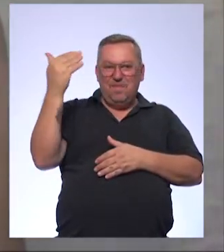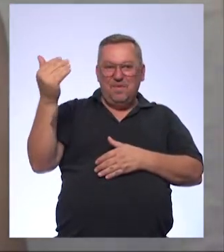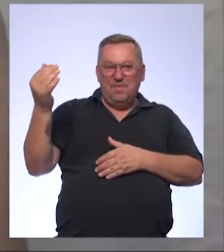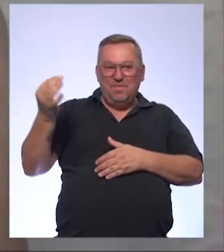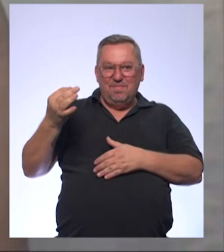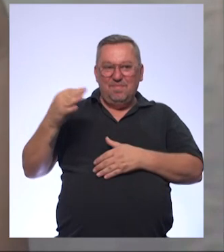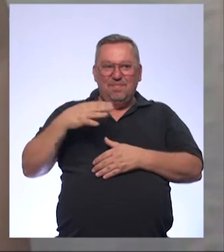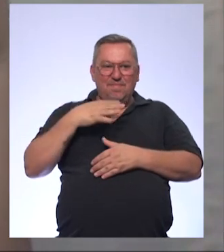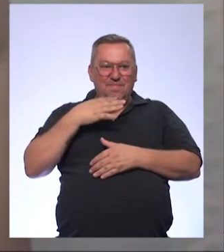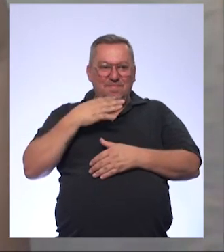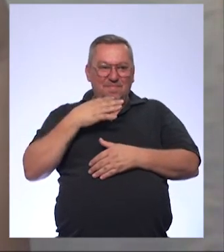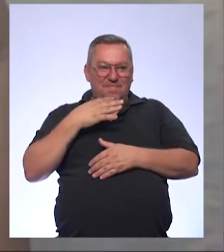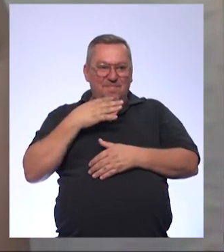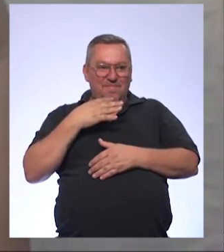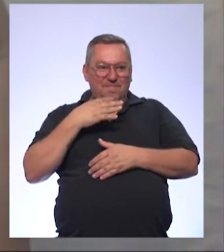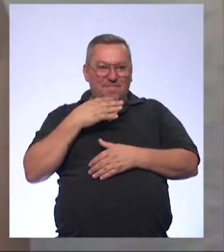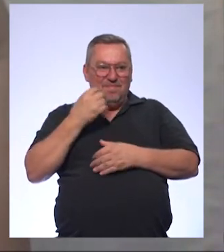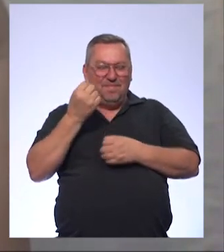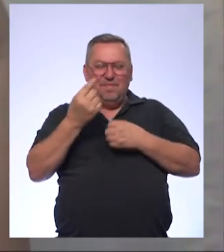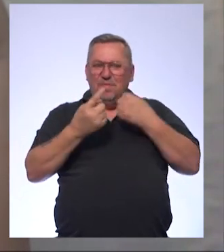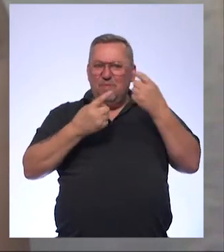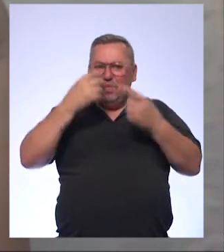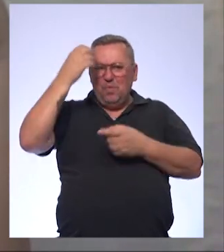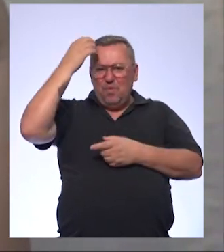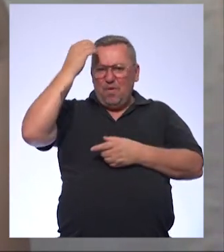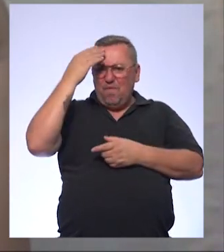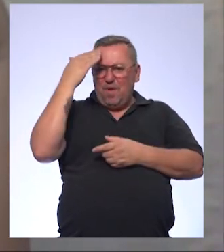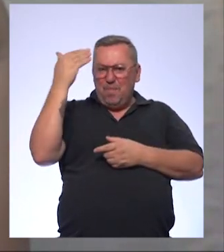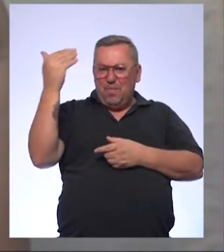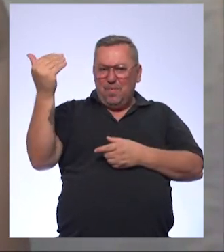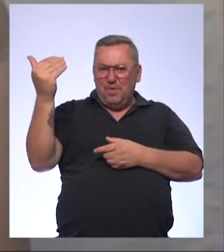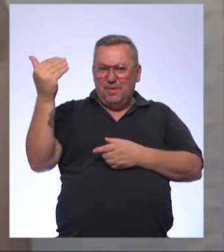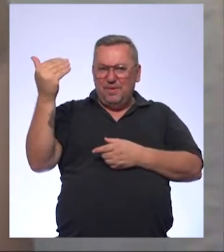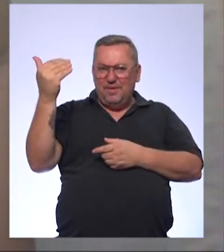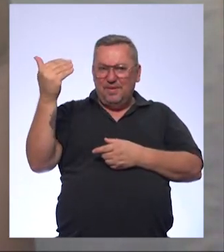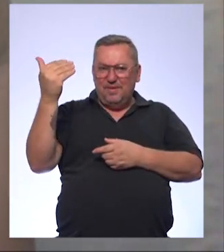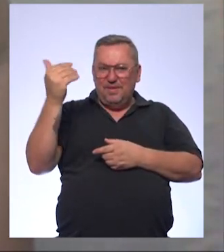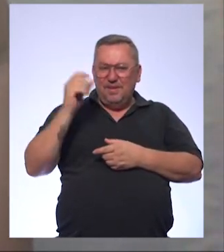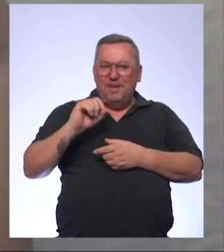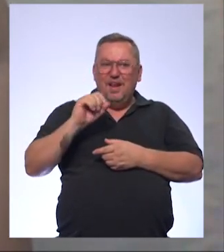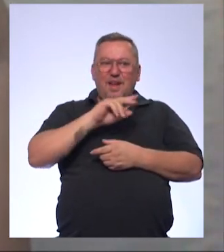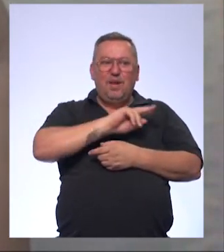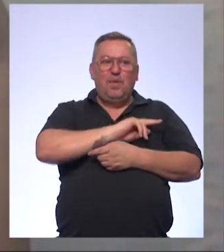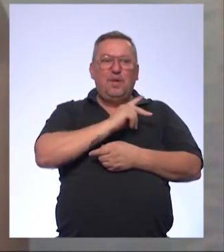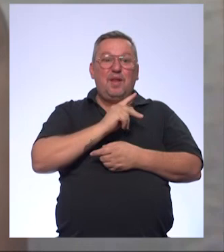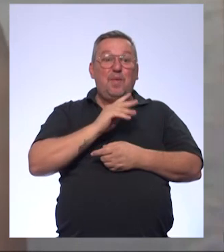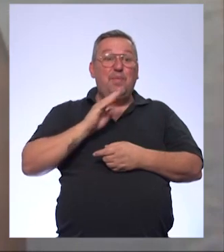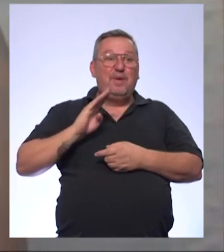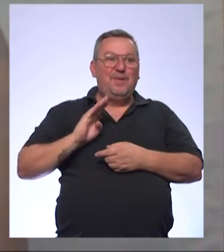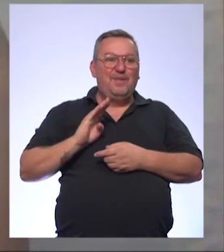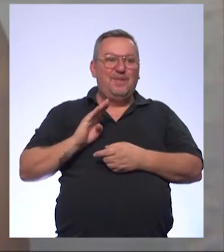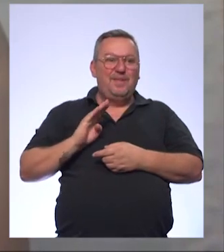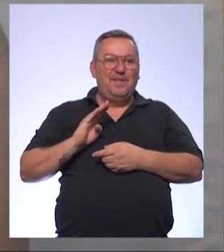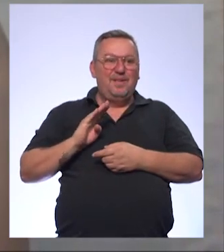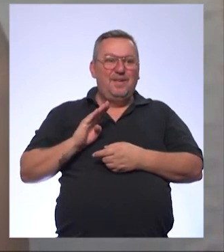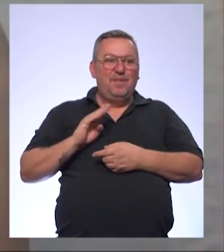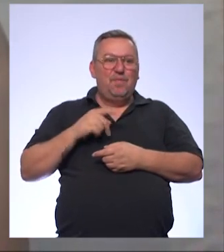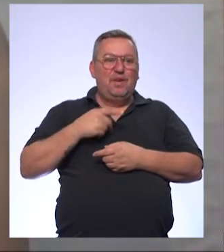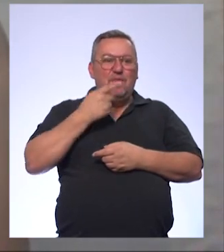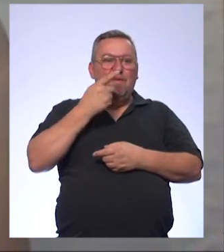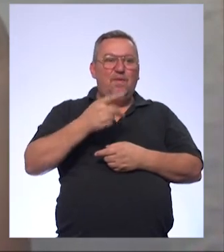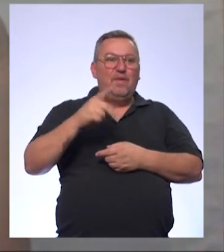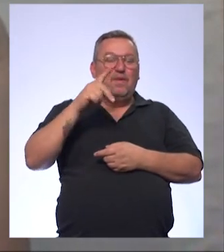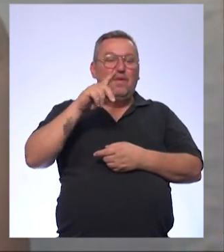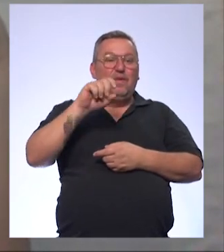Vocês conhecem, sexto ano, algum rei bem famoso da história dos hebreus? Pois eu vou citar aqui para vocês o